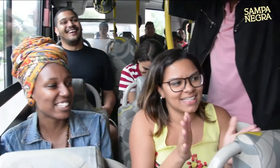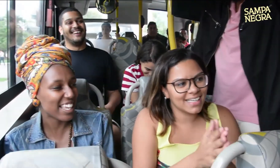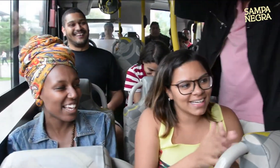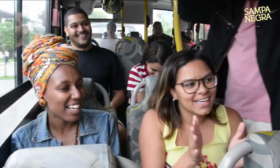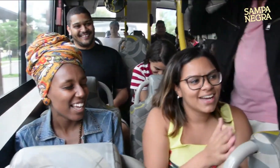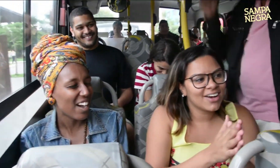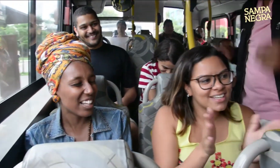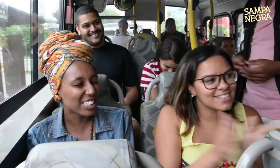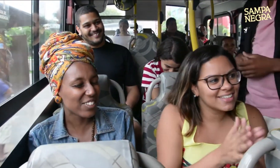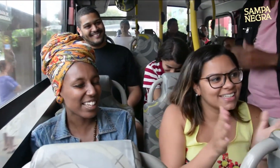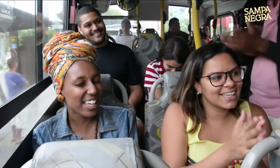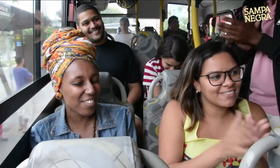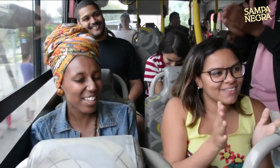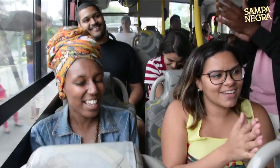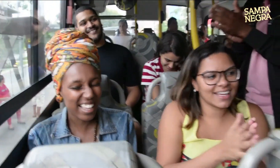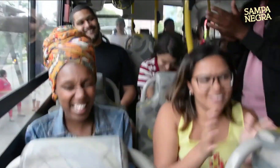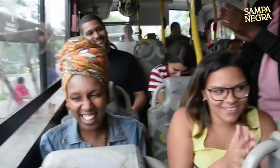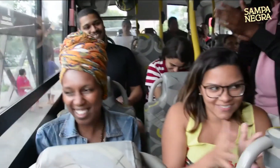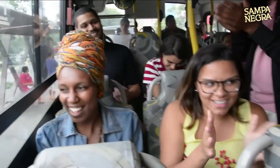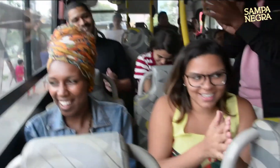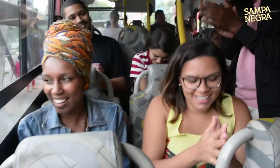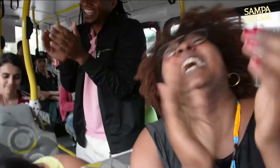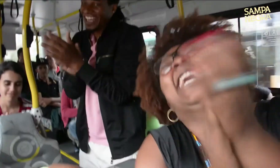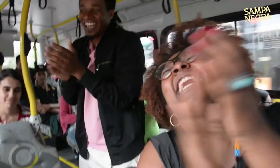sou brasileira, olha a swingueira, vem